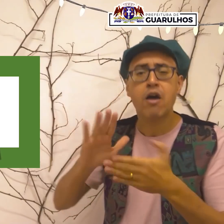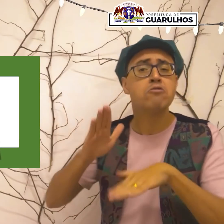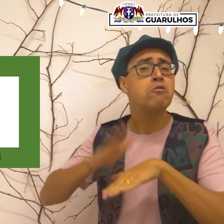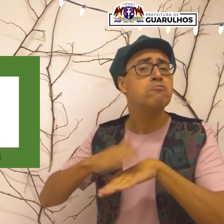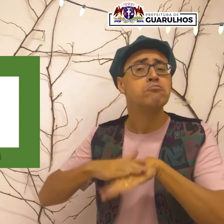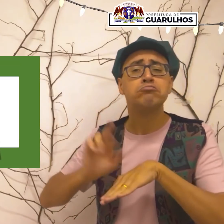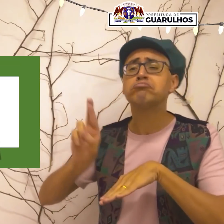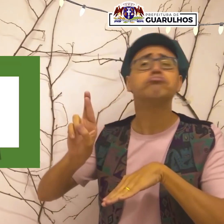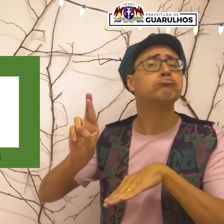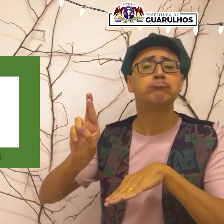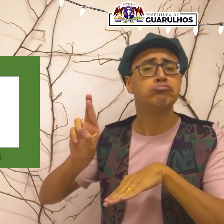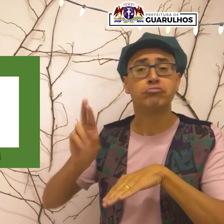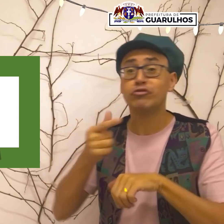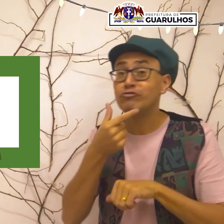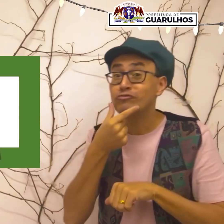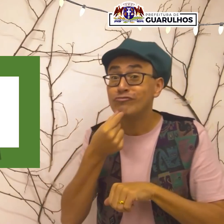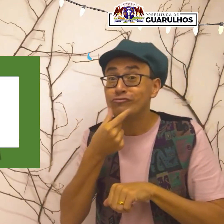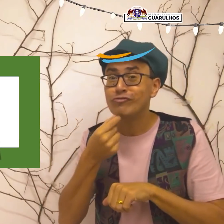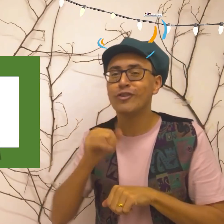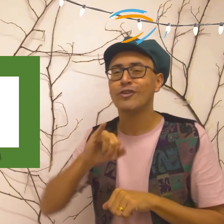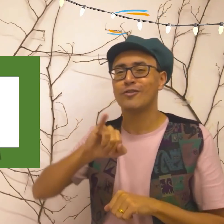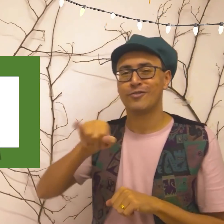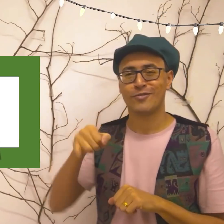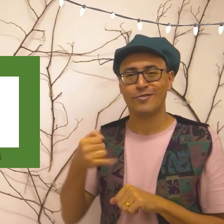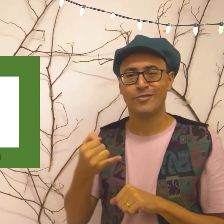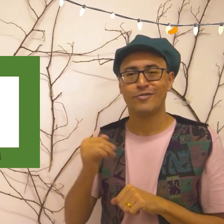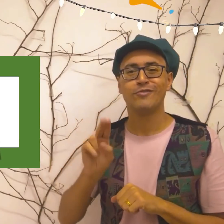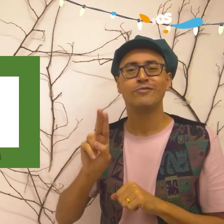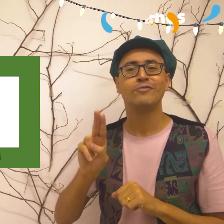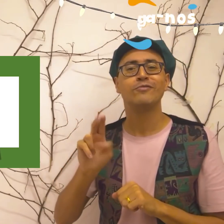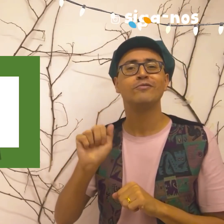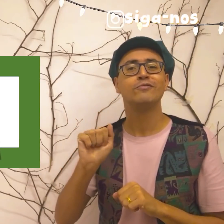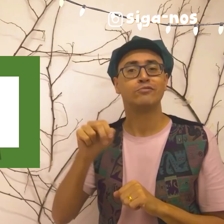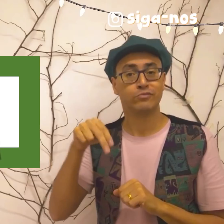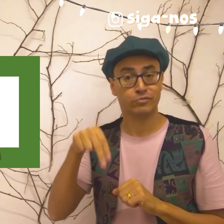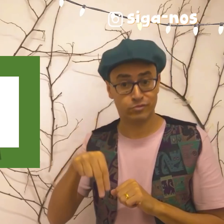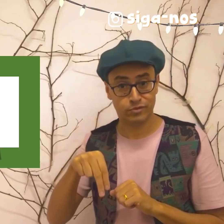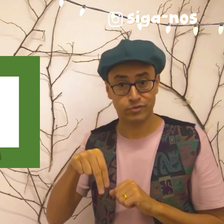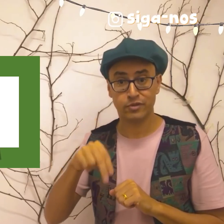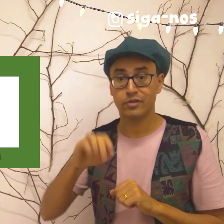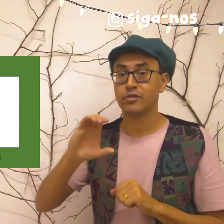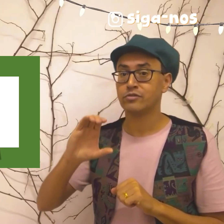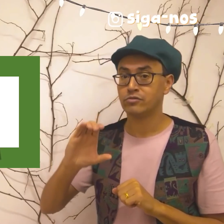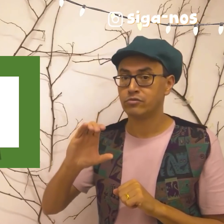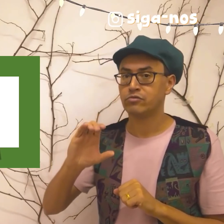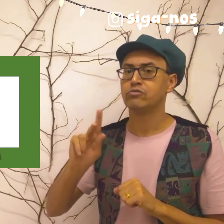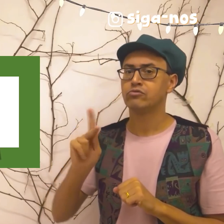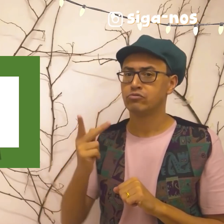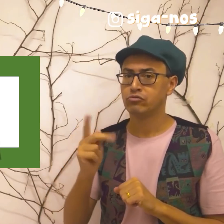As ilustrações e imagens ficaram por conta do Juan